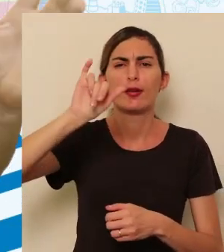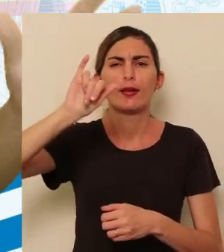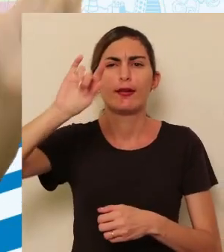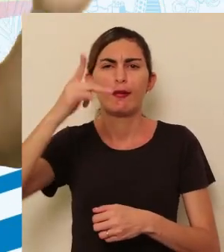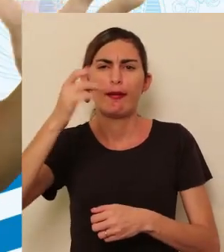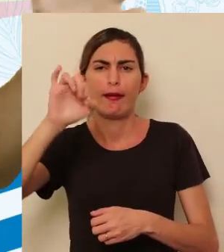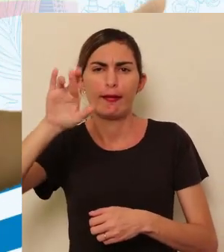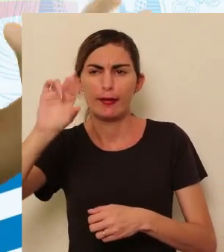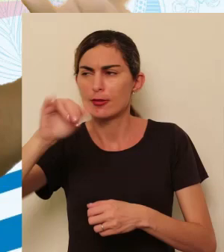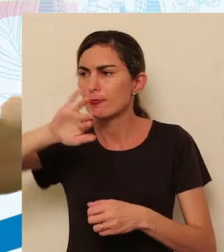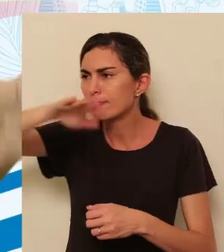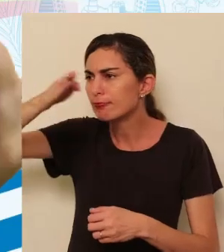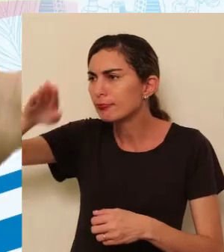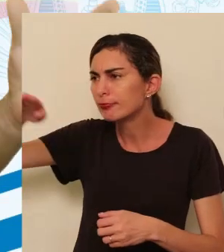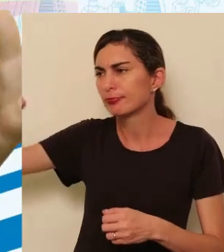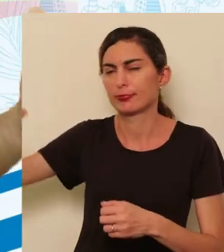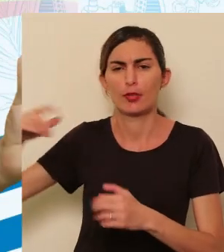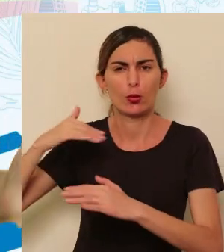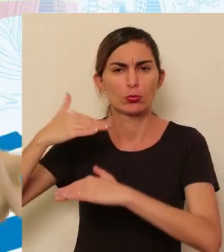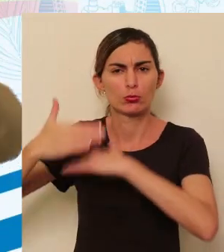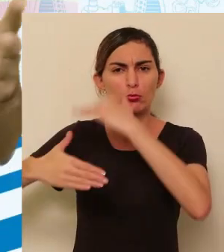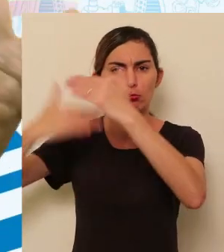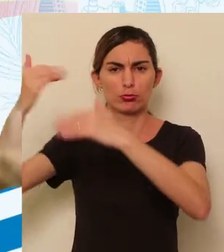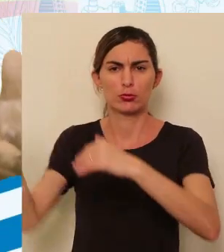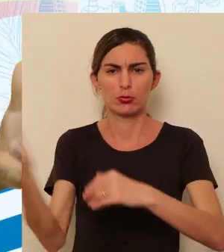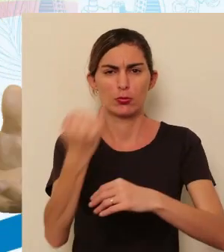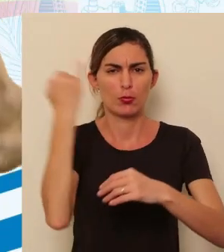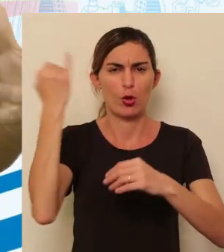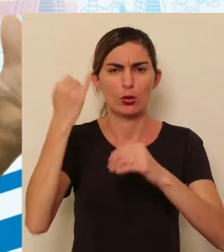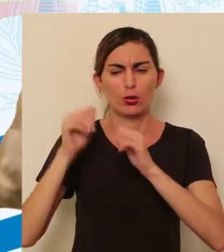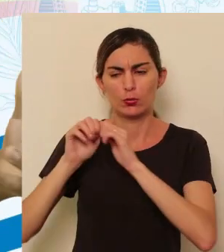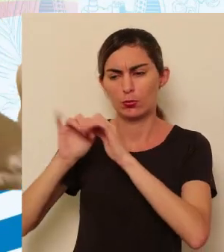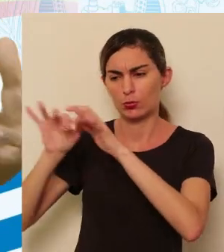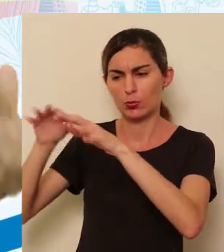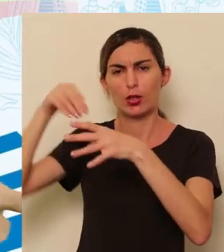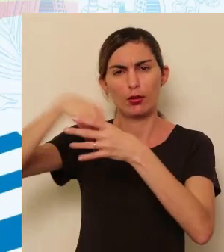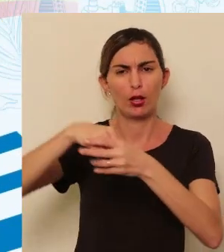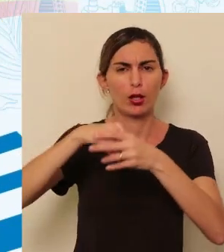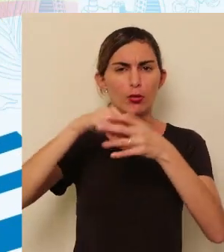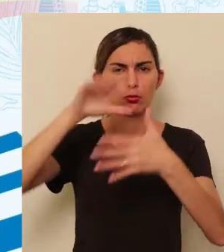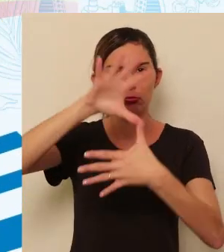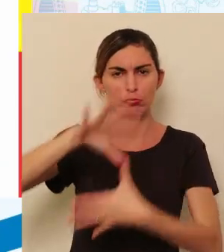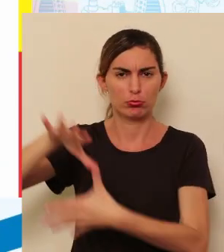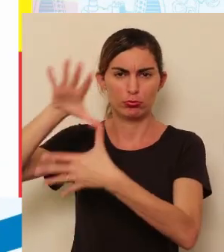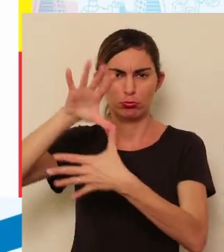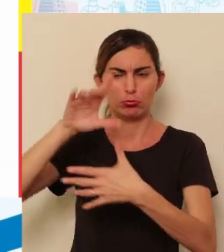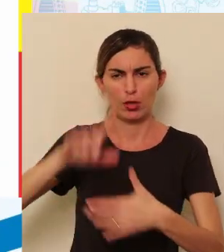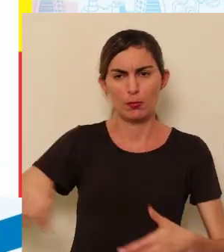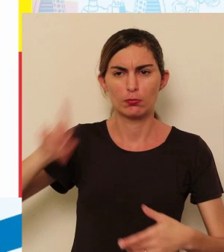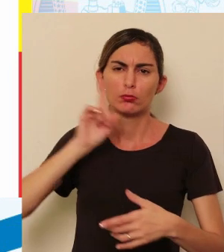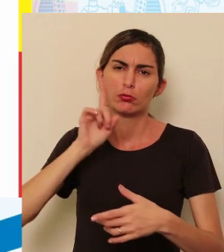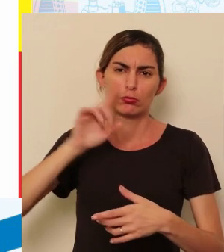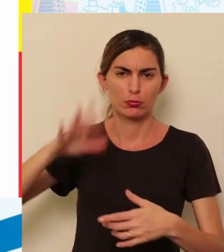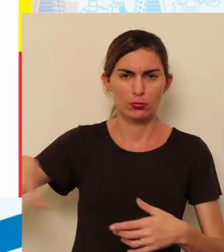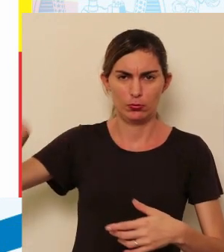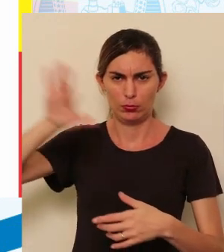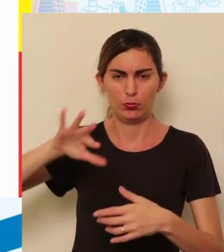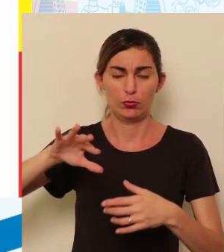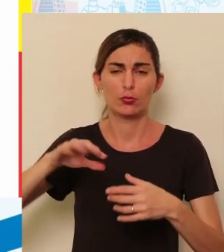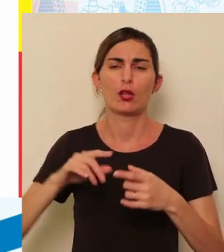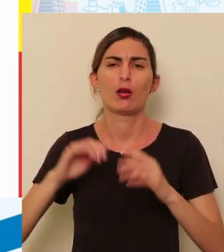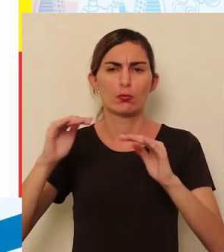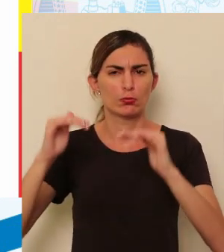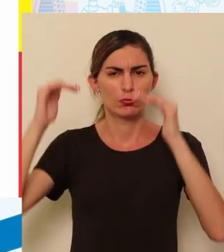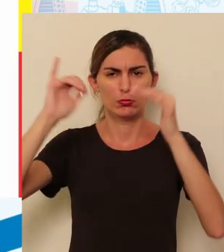Andes, foi um local onde se desenvolveu uma importante civilização dentro da América. O Império Inca estendia-se